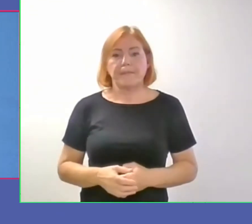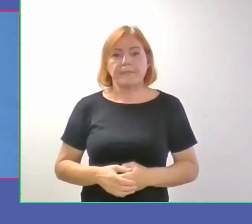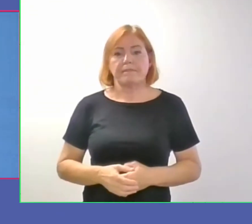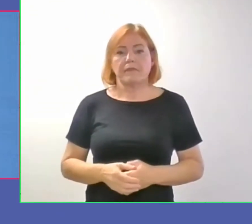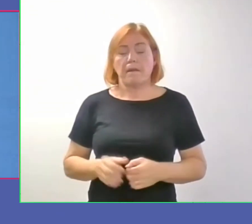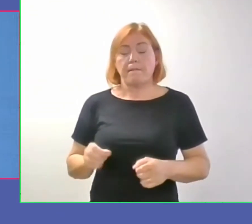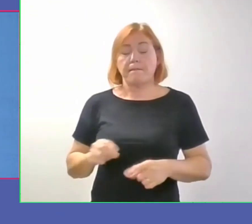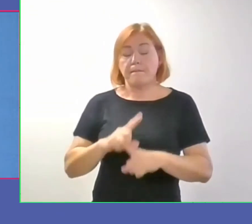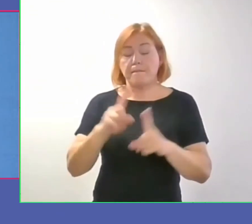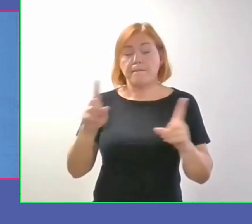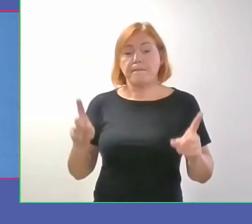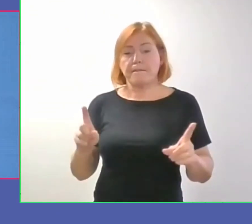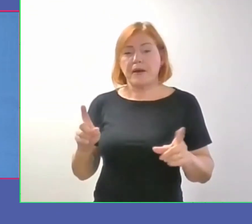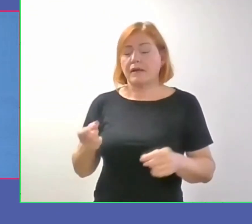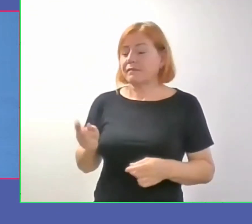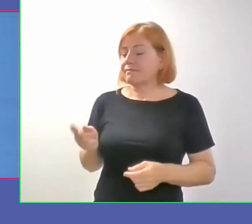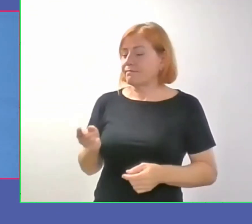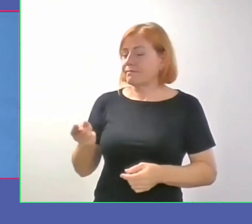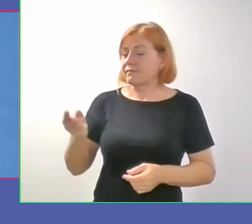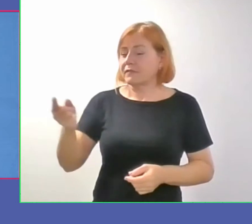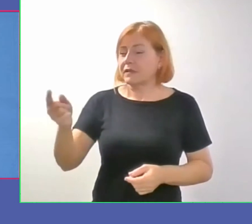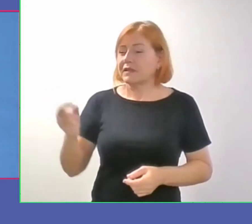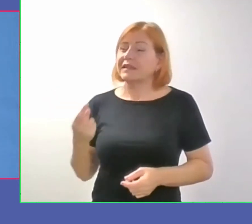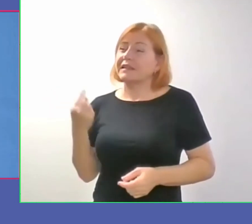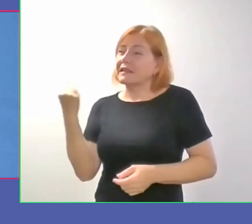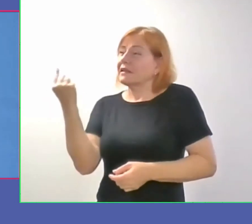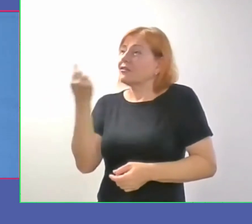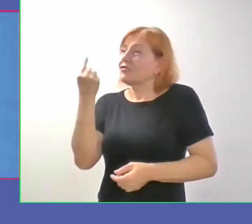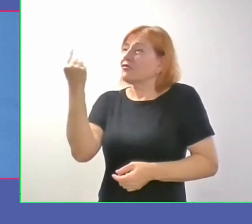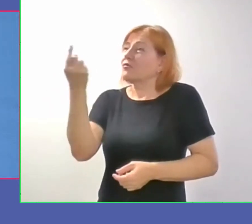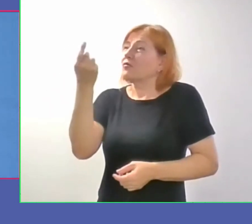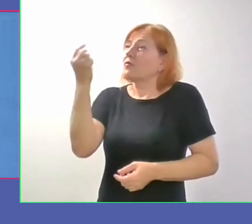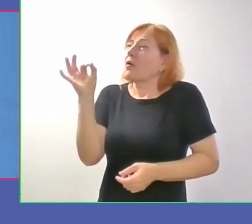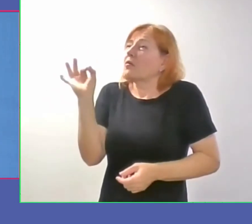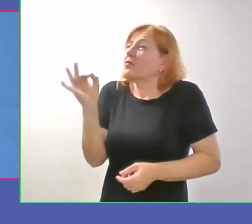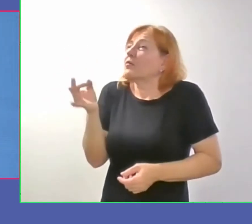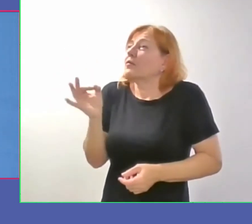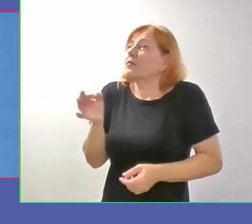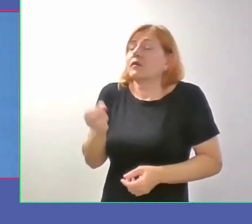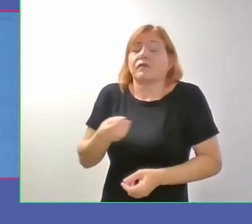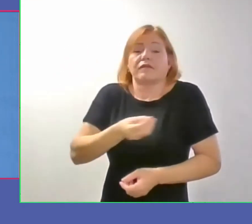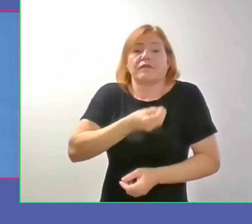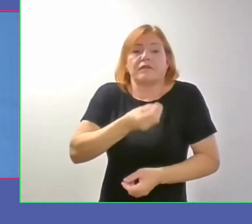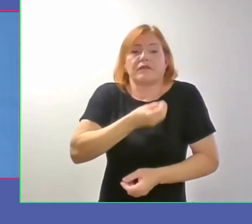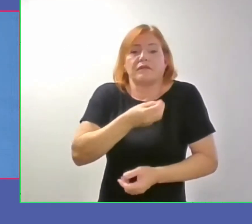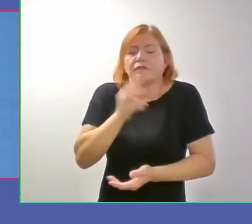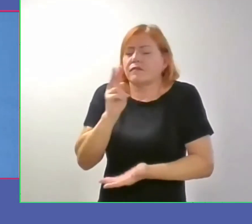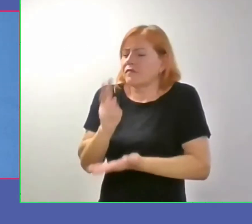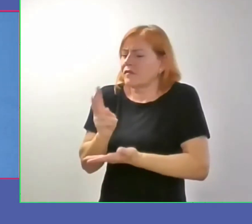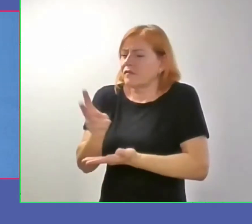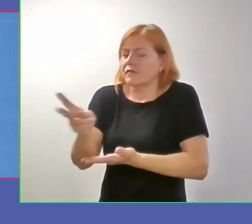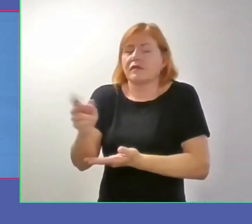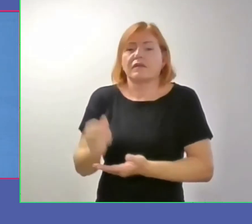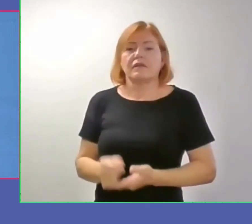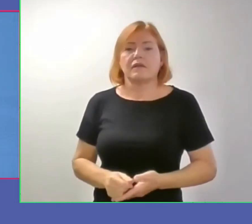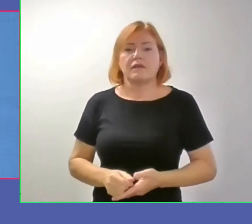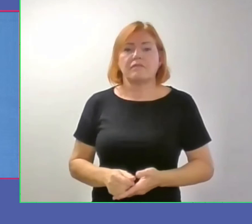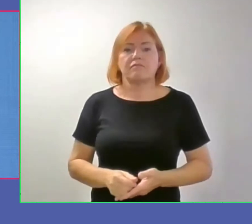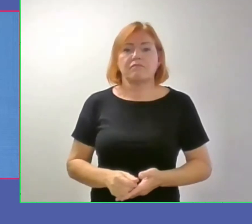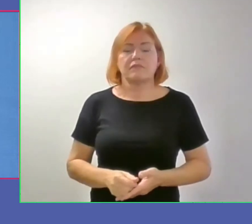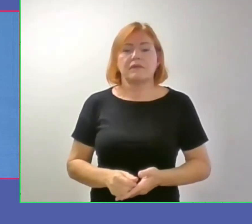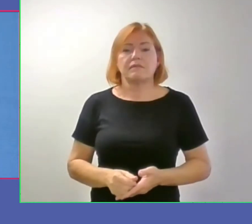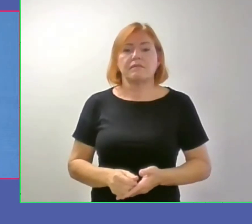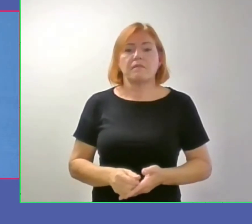o sublime, ele é aquele que vive para sempre. Quem está na eternidade, irmãos, o tempo não passa. Quem vive